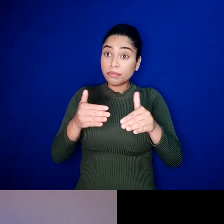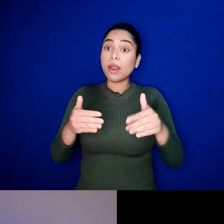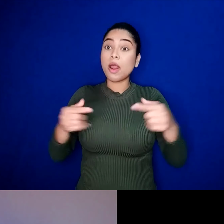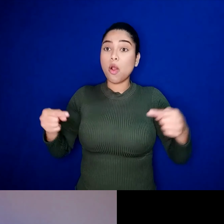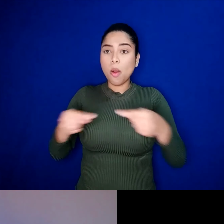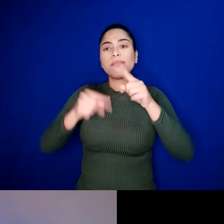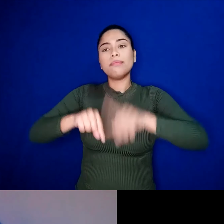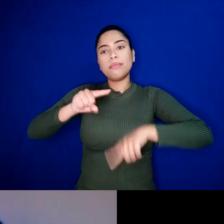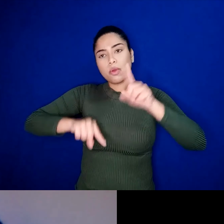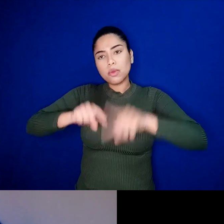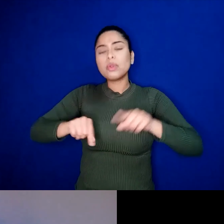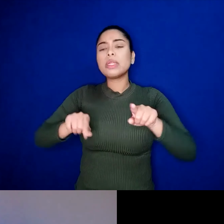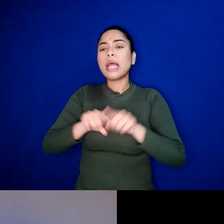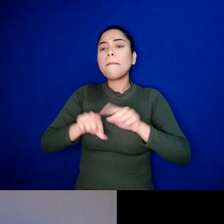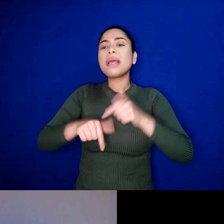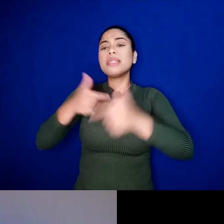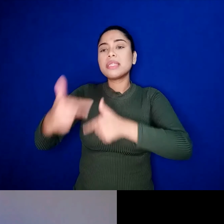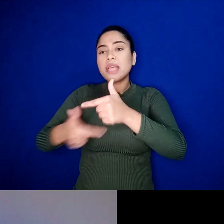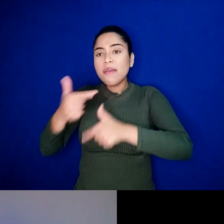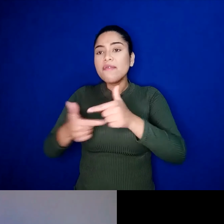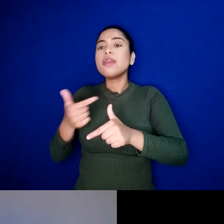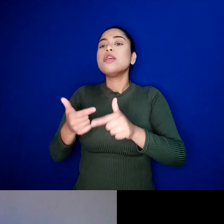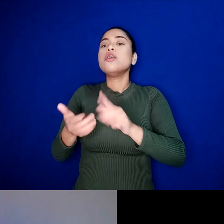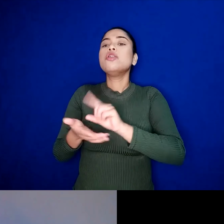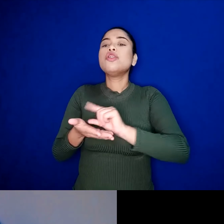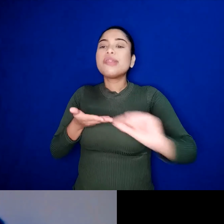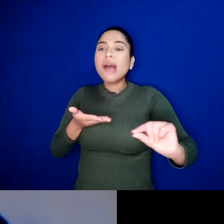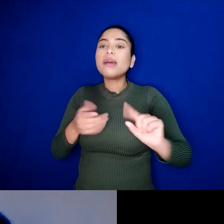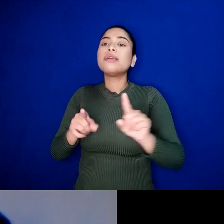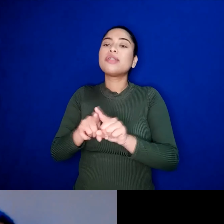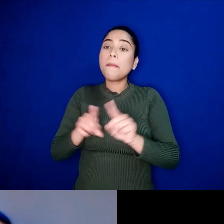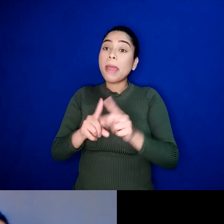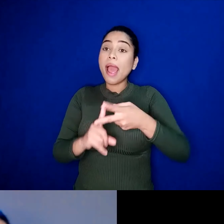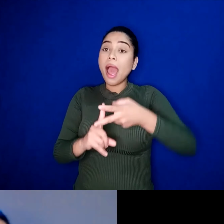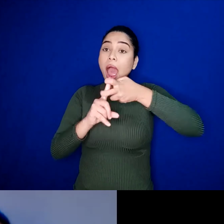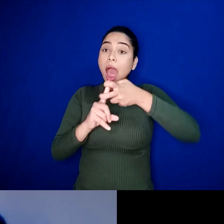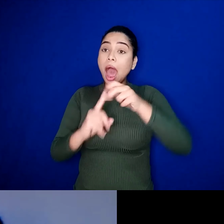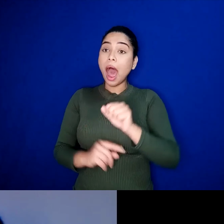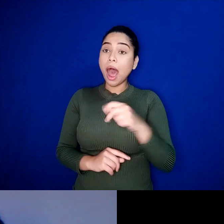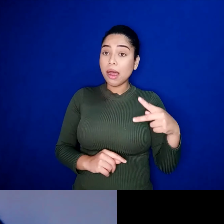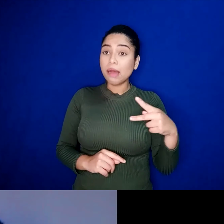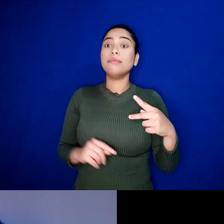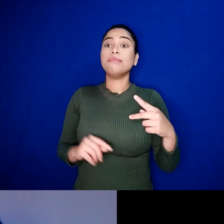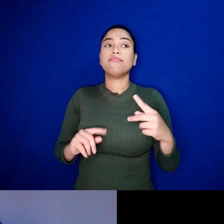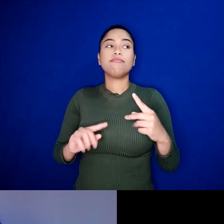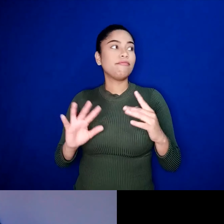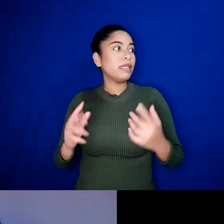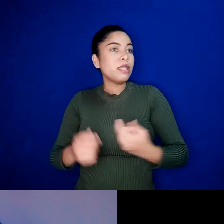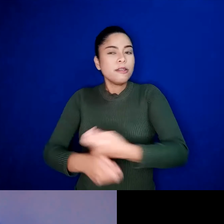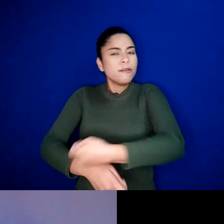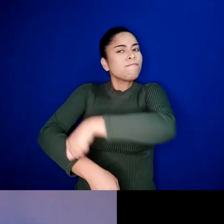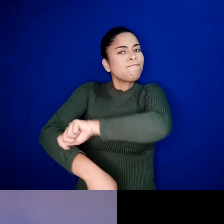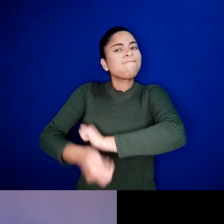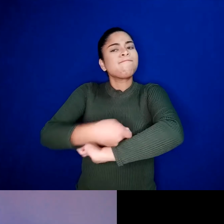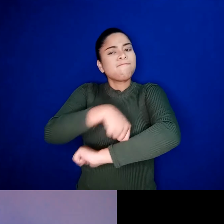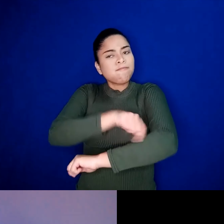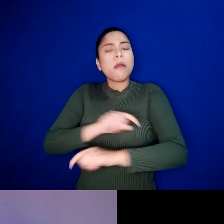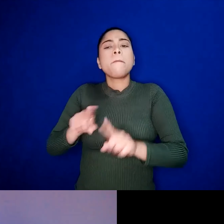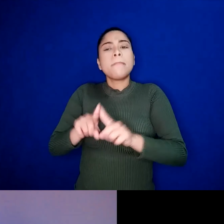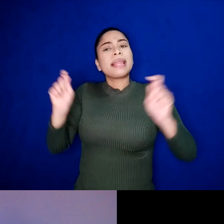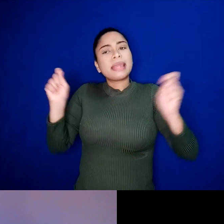produtos EA serviços digitais né aplicativos mais mais isto se desdobra para diversos outras